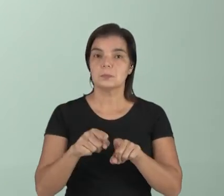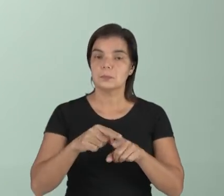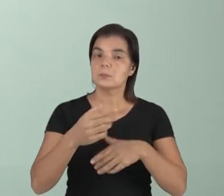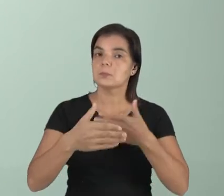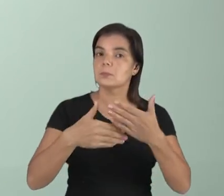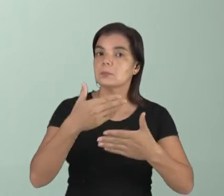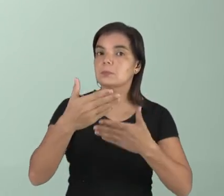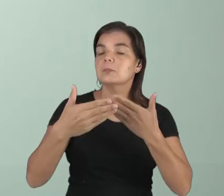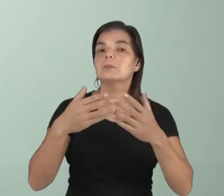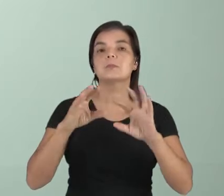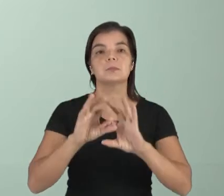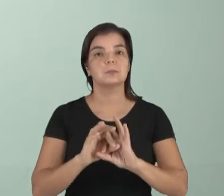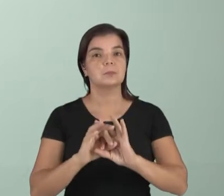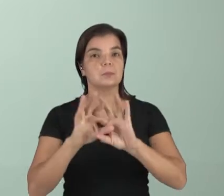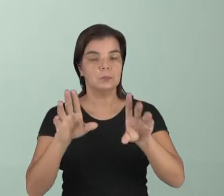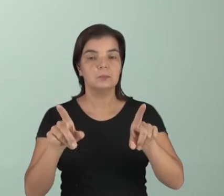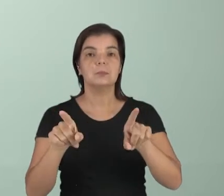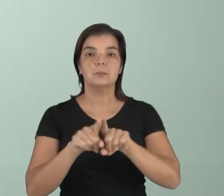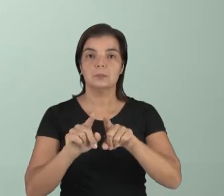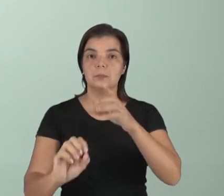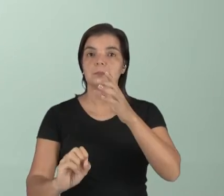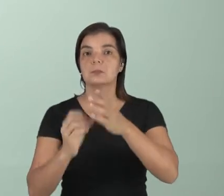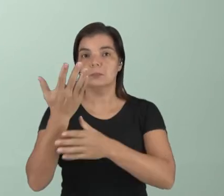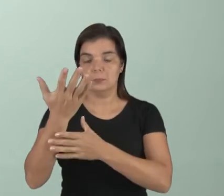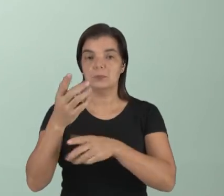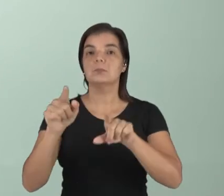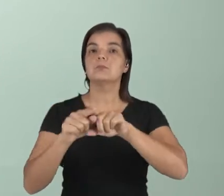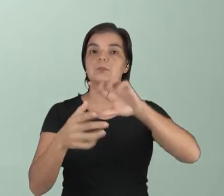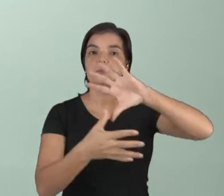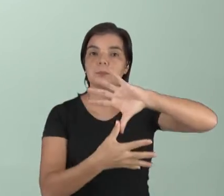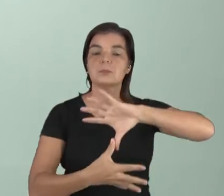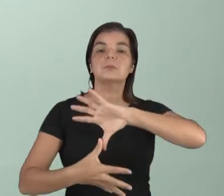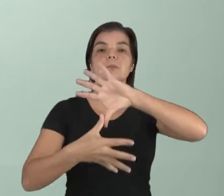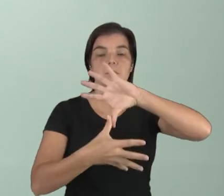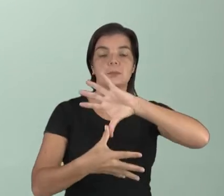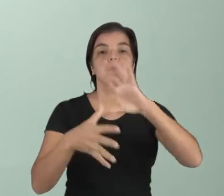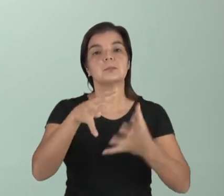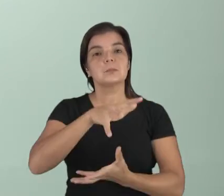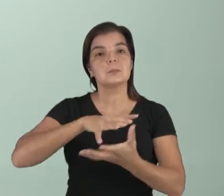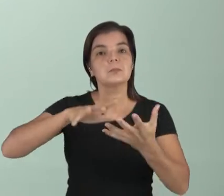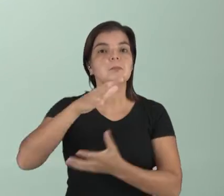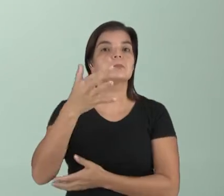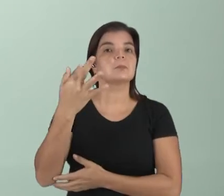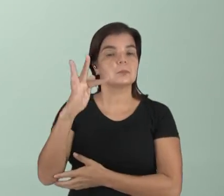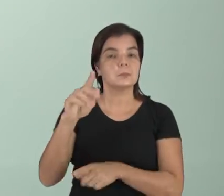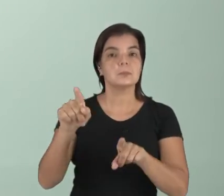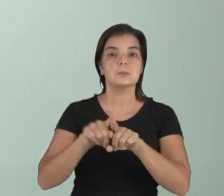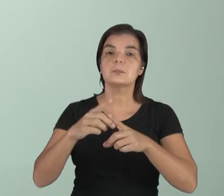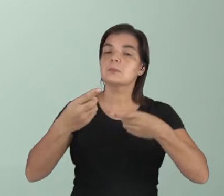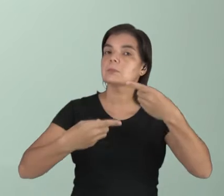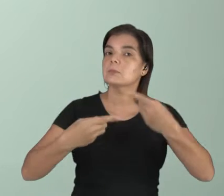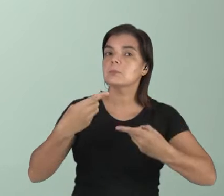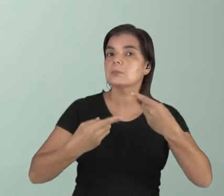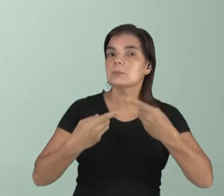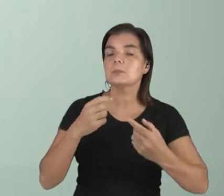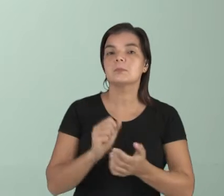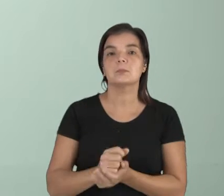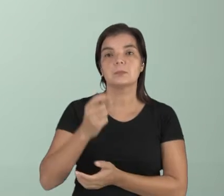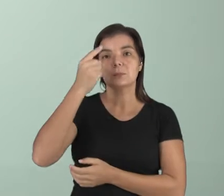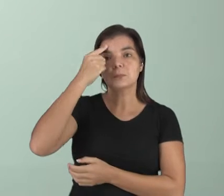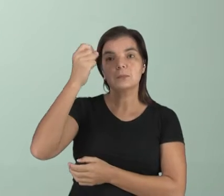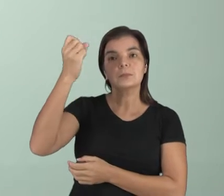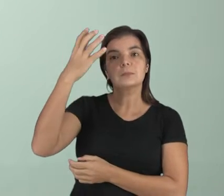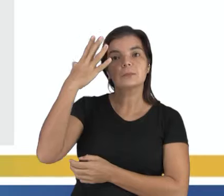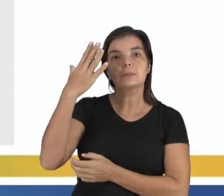processos de independências que vão acontecer na América, na Revolução Francesa. Então, a gente vai discutir um pouco aí sobre o